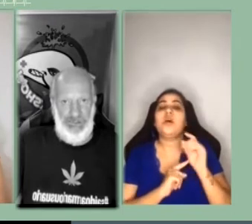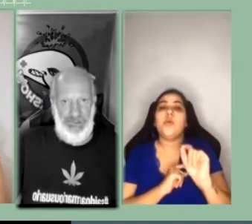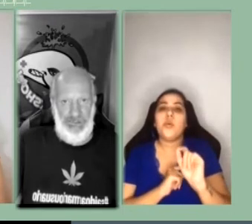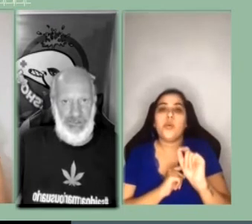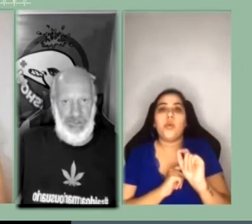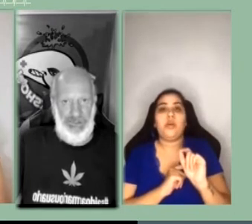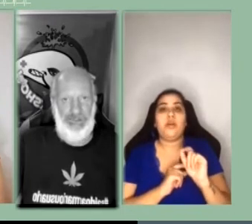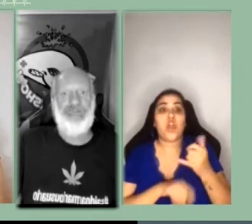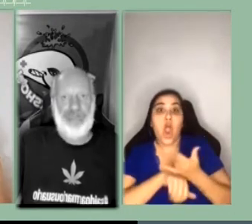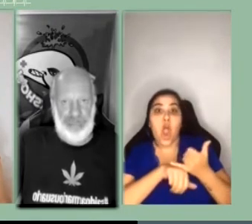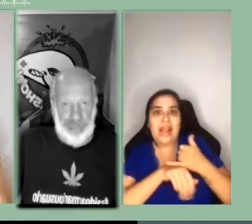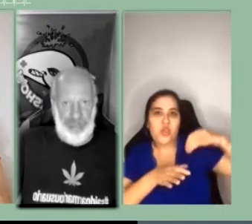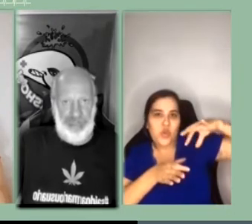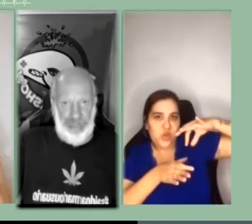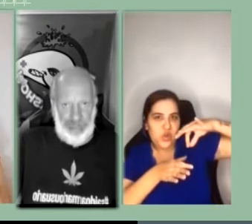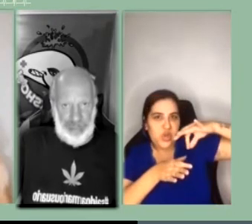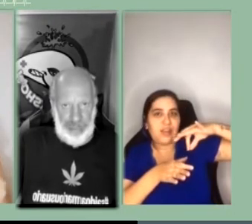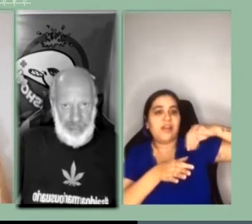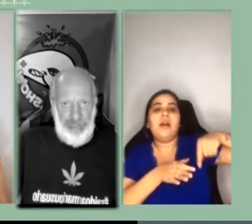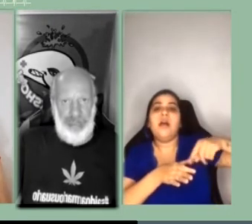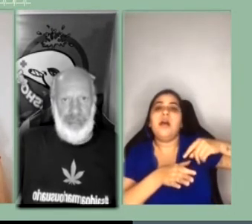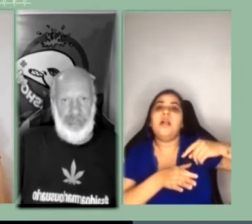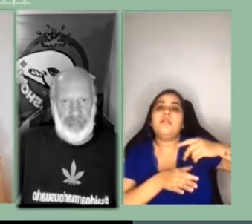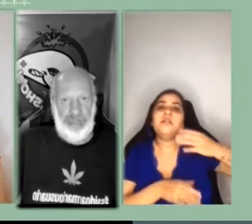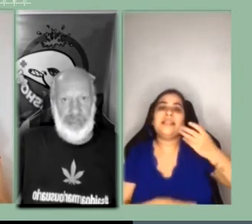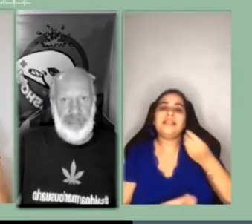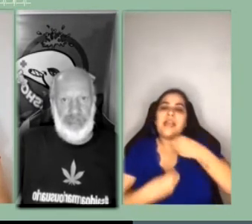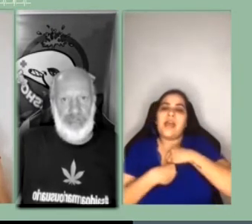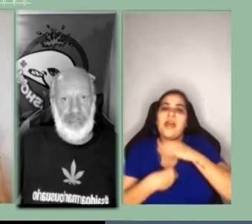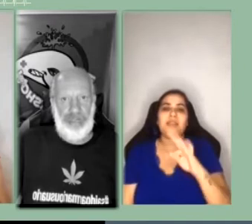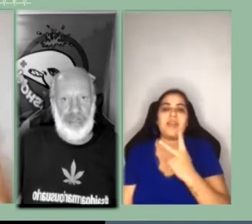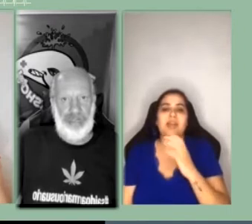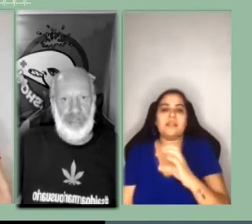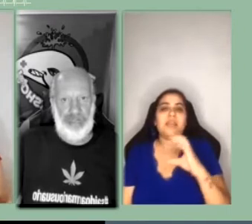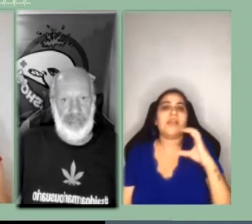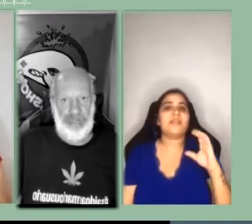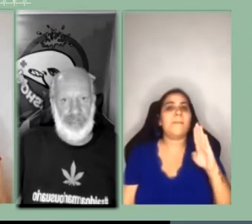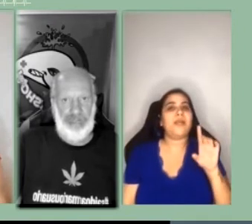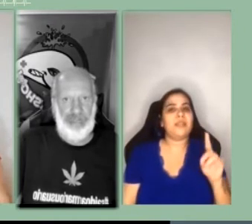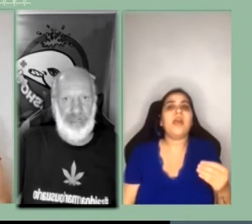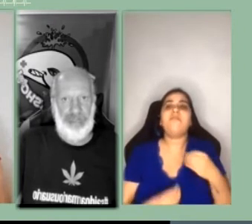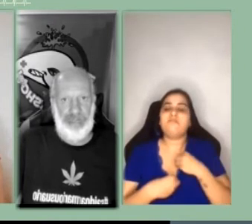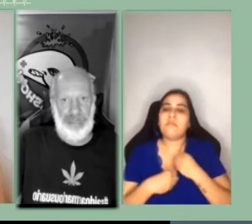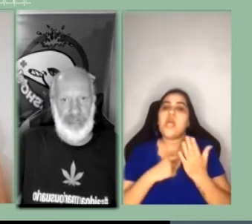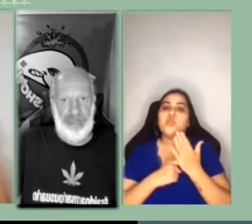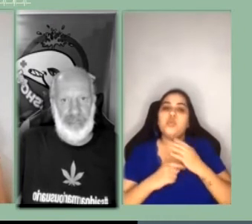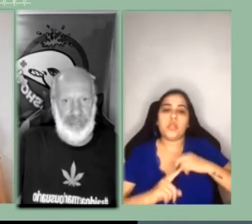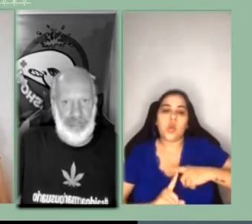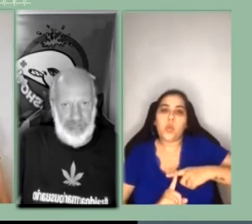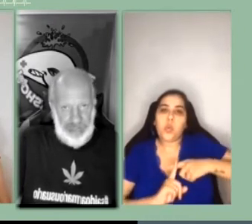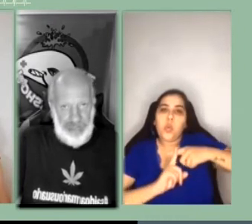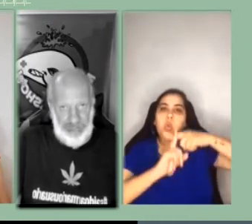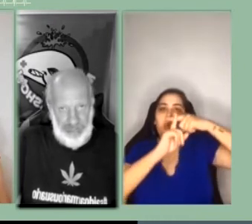do óleo, né? Assim, do efeito do THC e CBD. Como tem outros também, tem os flavonoides, tem os carotenoides, então, assim,